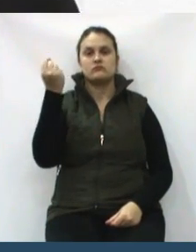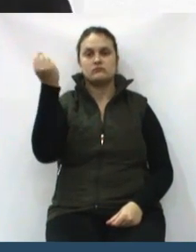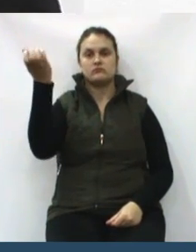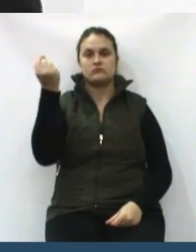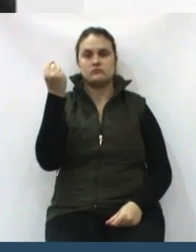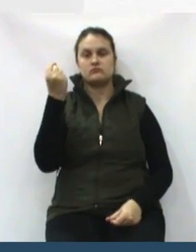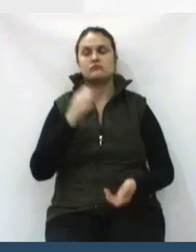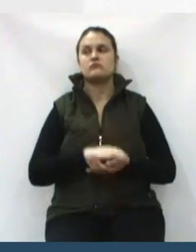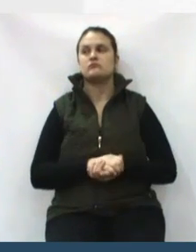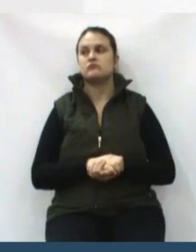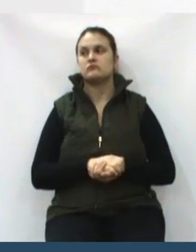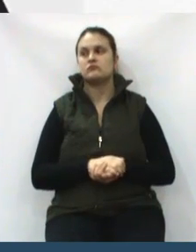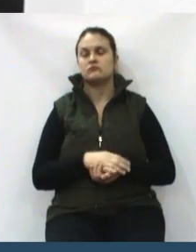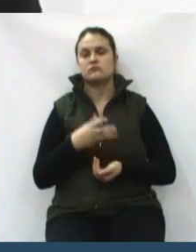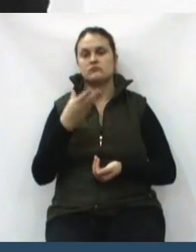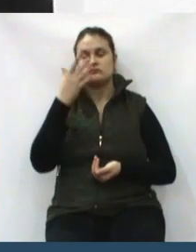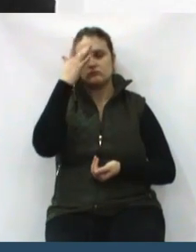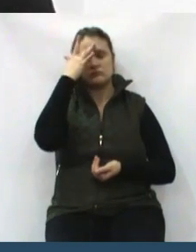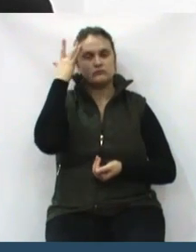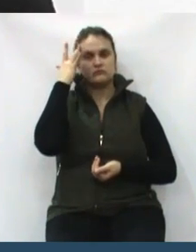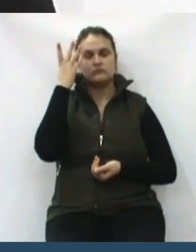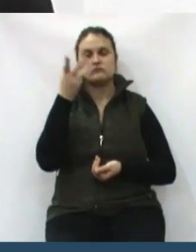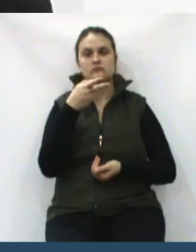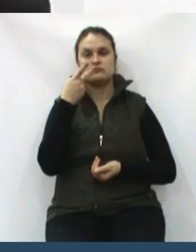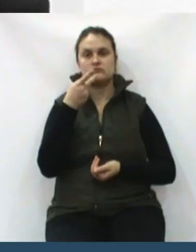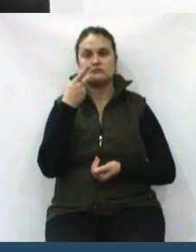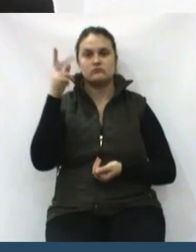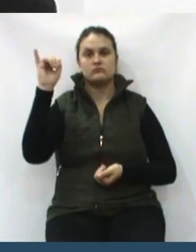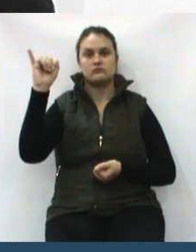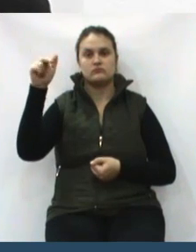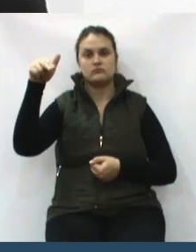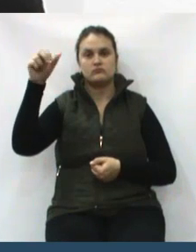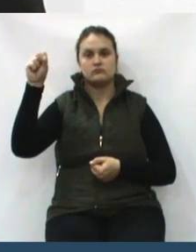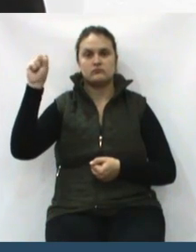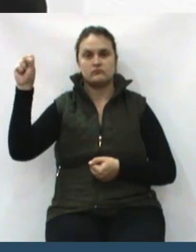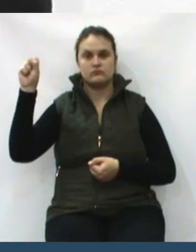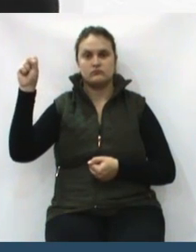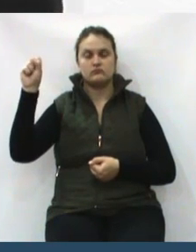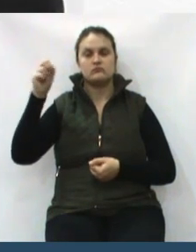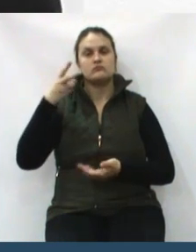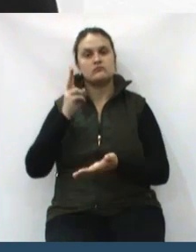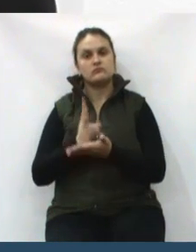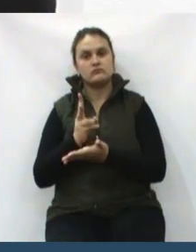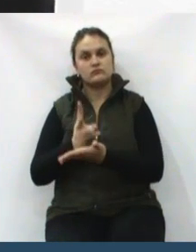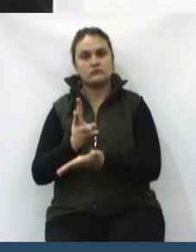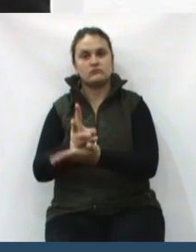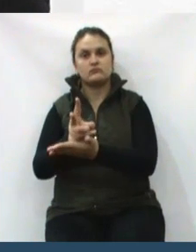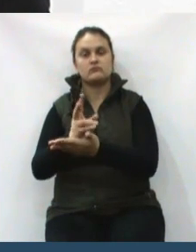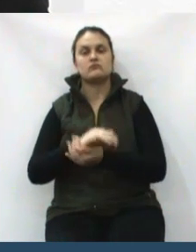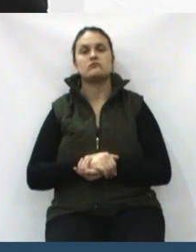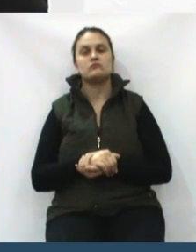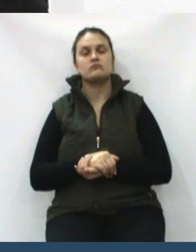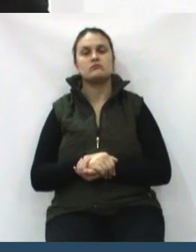aposentados. Muitos dizem que o INSS, bem ou mal, continua